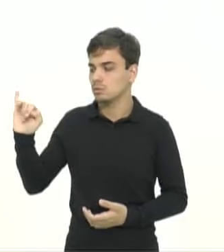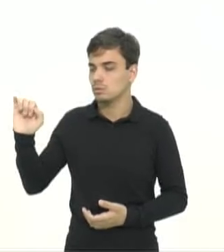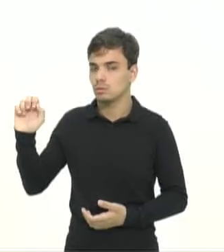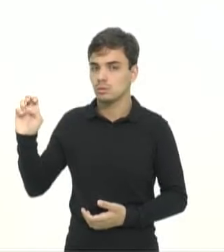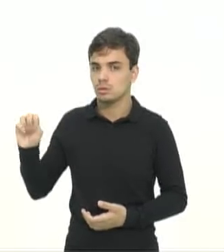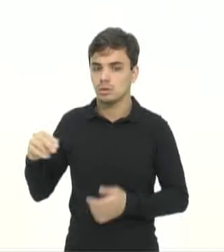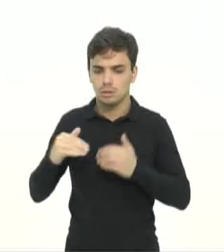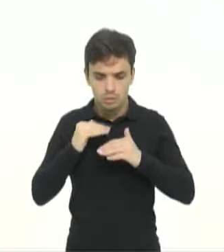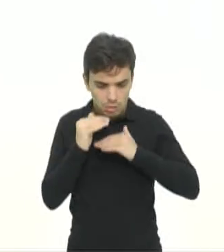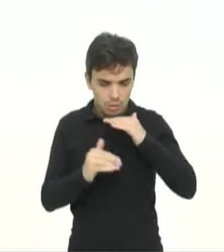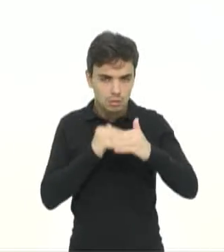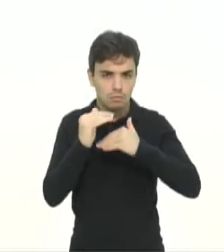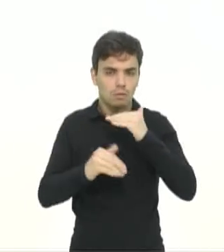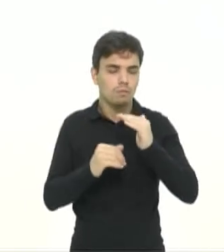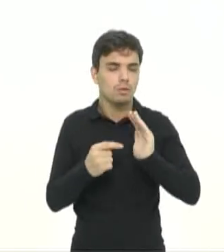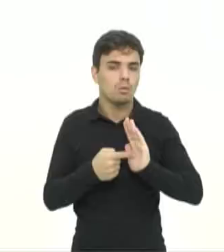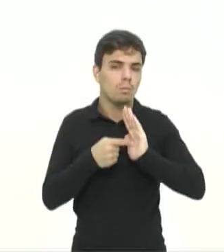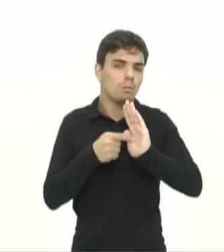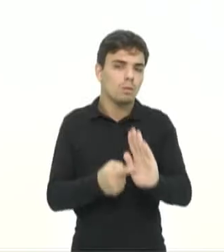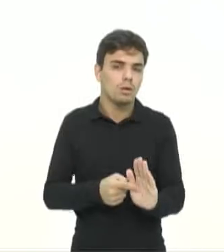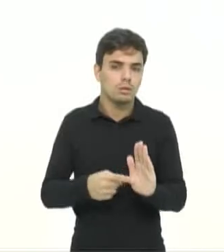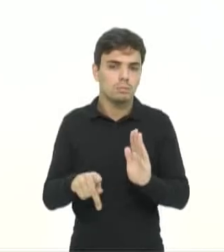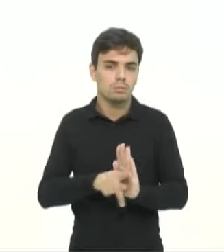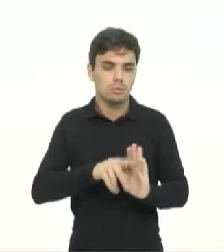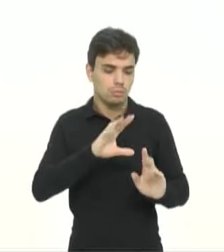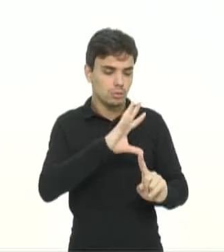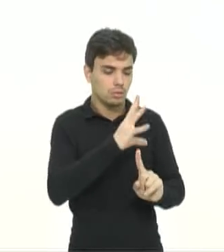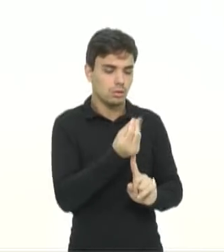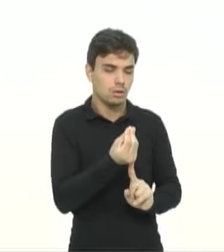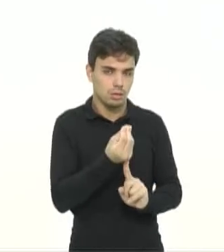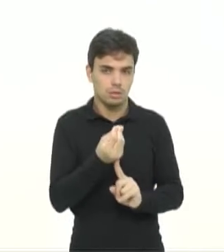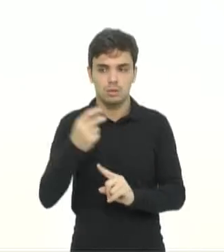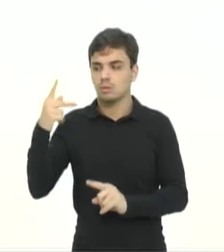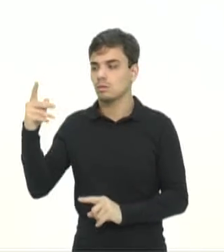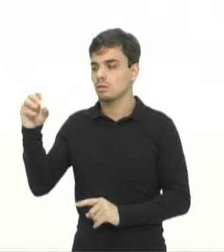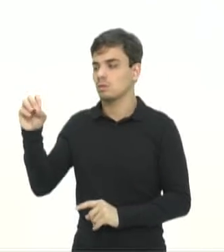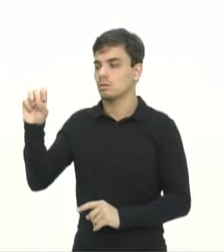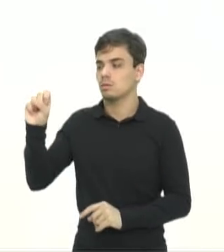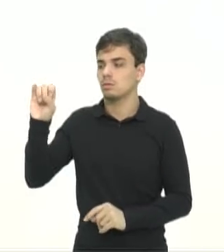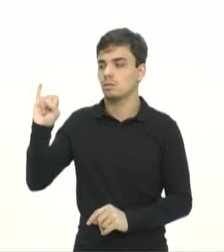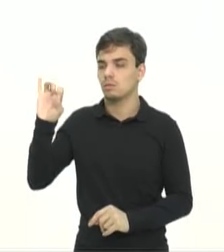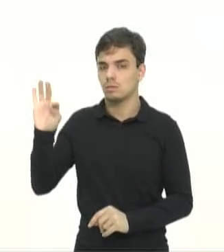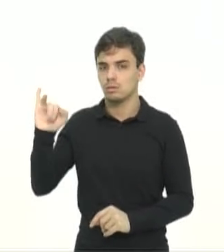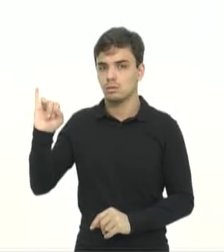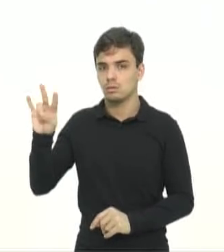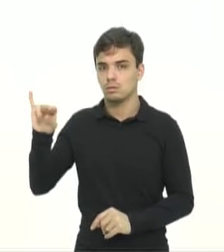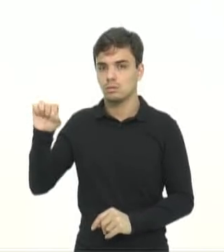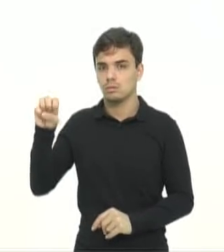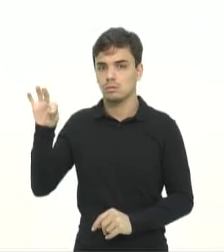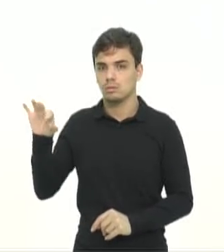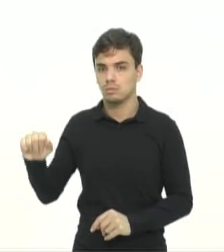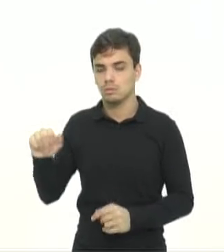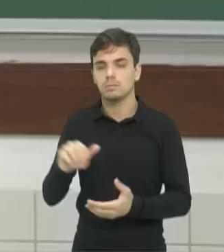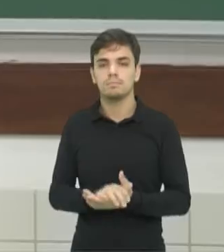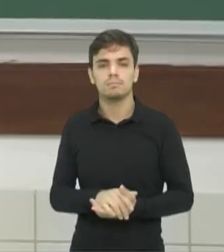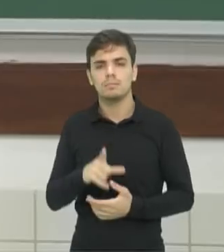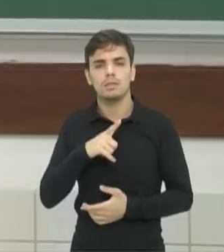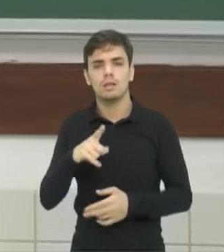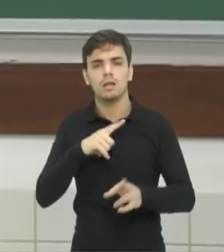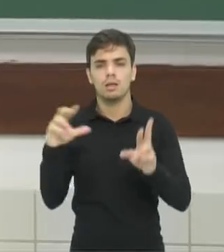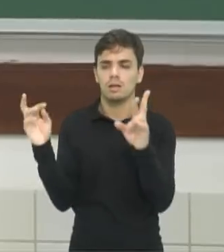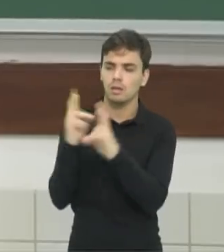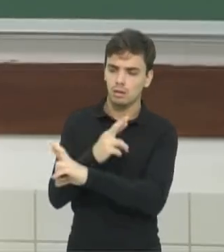de arte primitivista. Inspirações etnográficas, gente. O primitivismo, ele tem a ver tudo que tem a